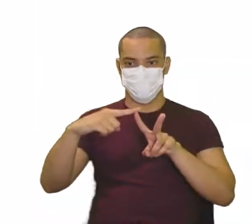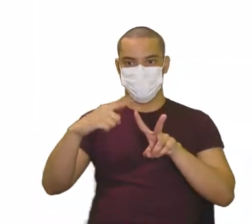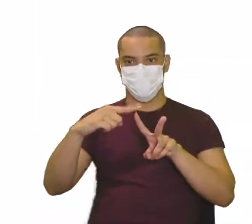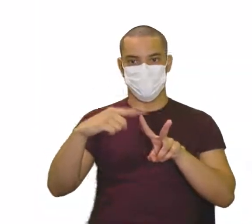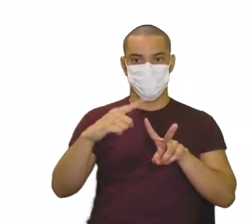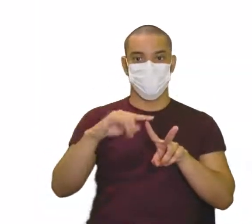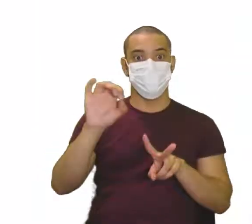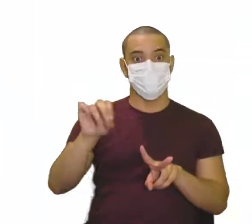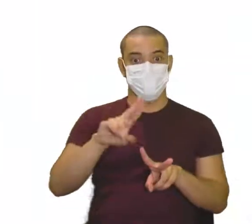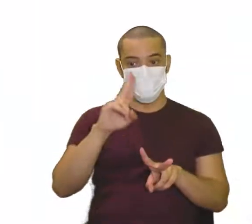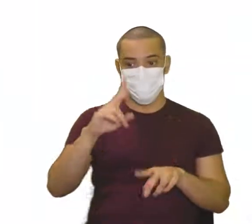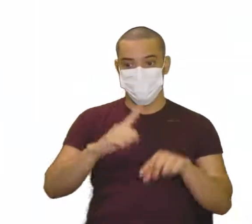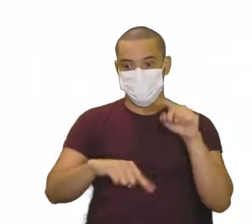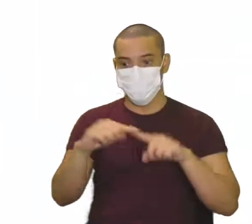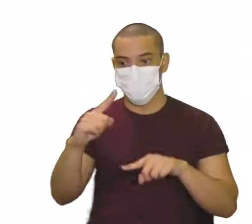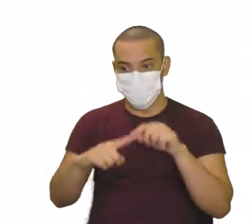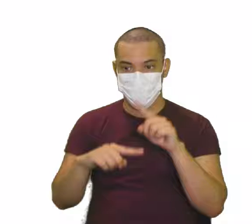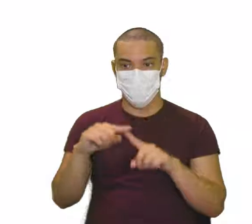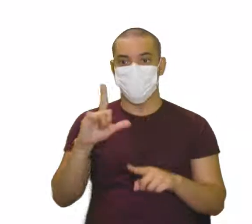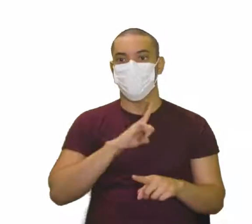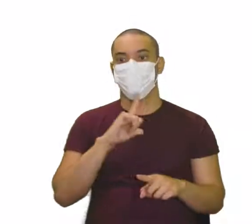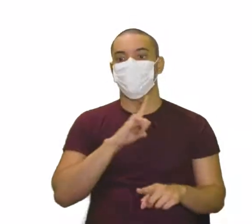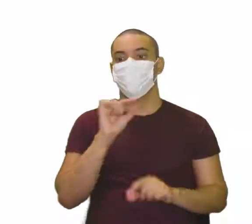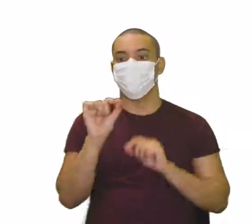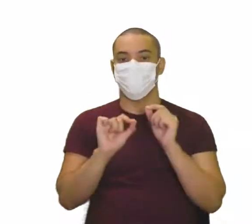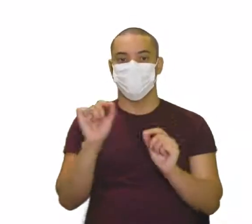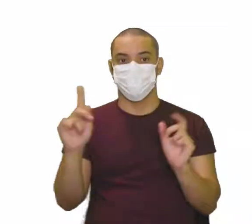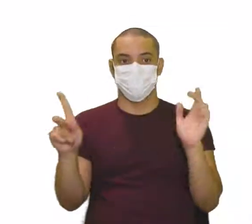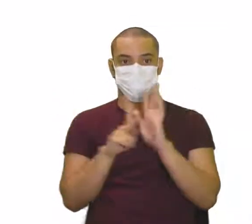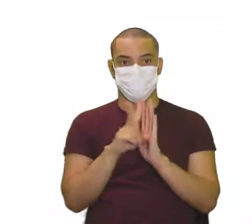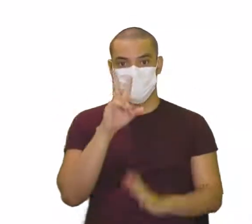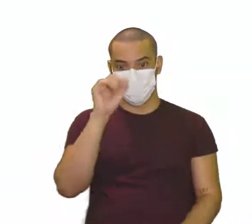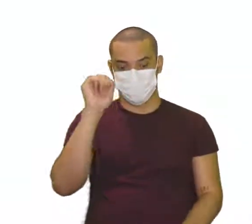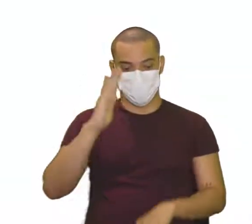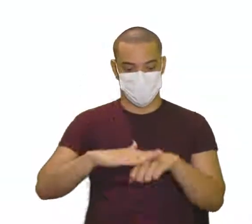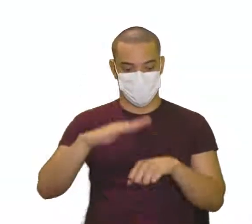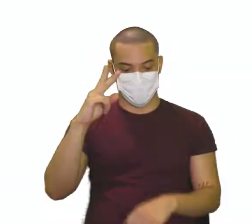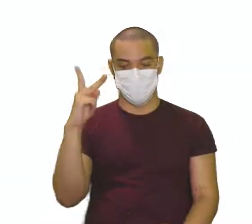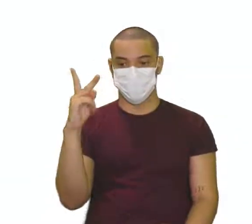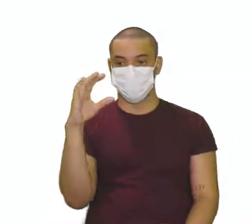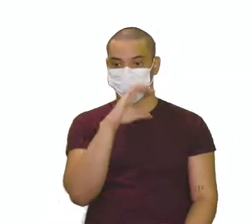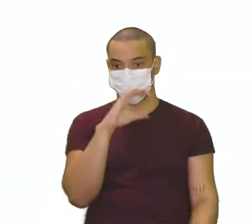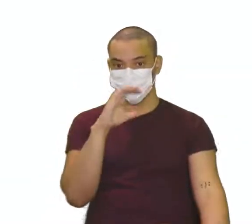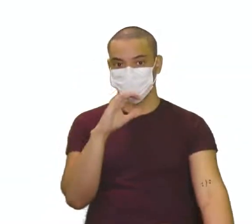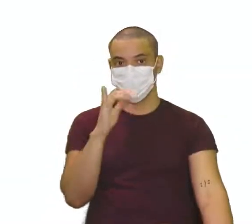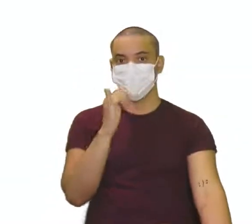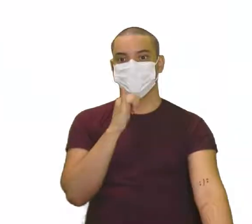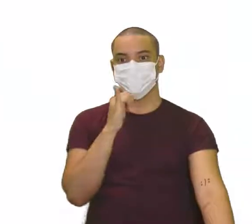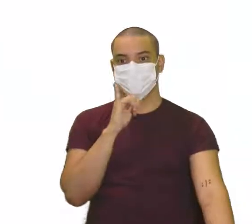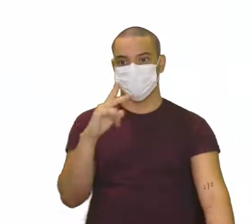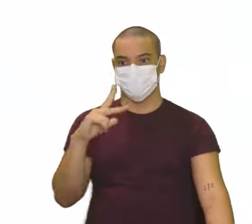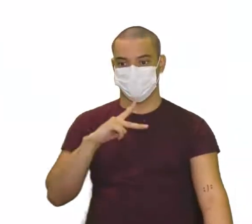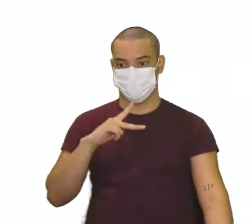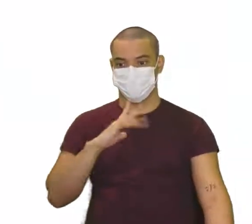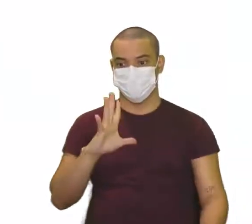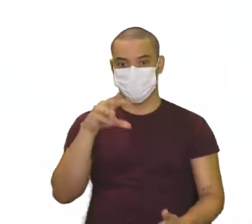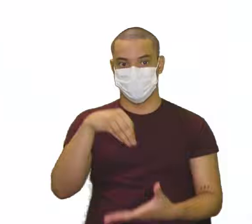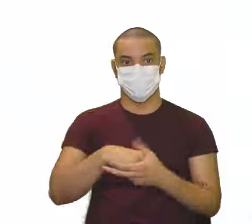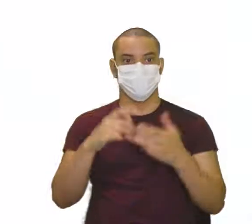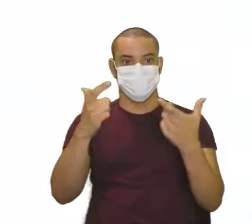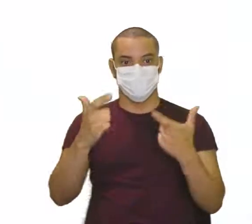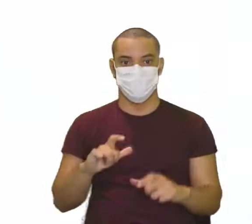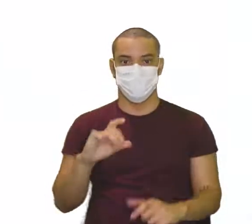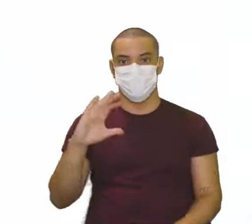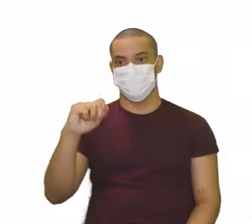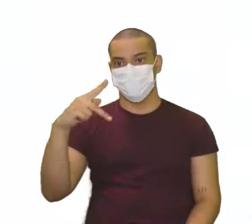magnético ou do campo magnético, ele é um produto vetorial da força com velocidade, que para o caso particular, onde o campo